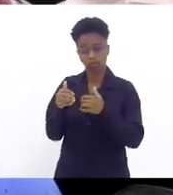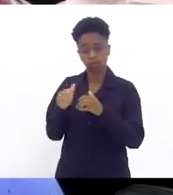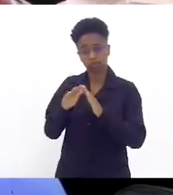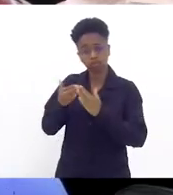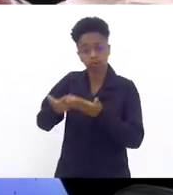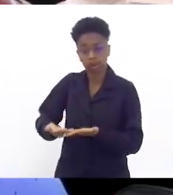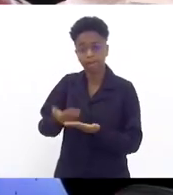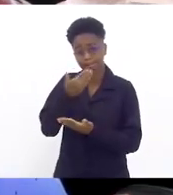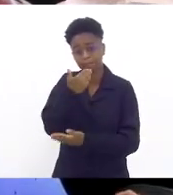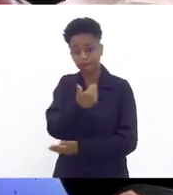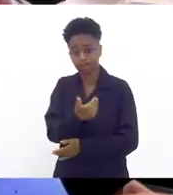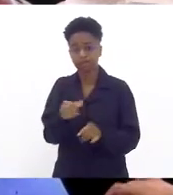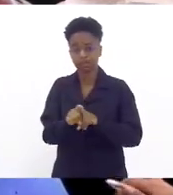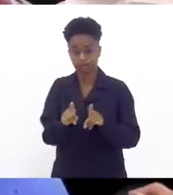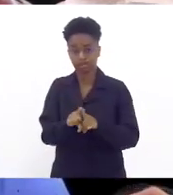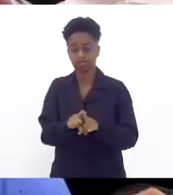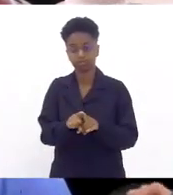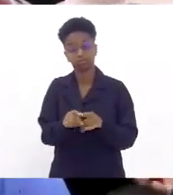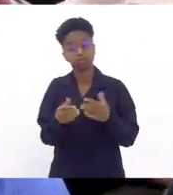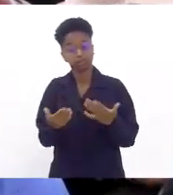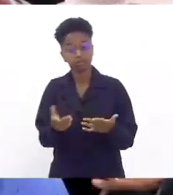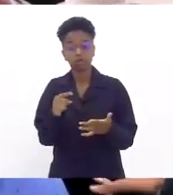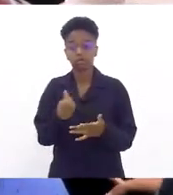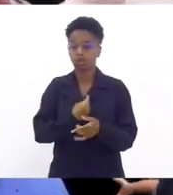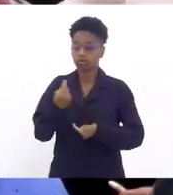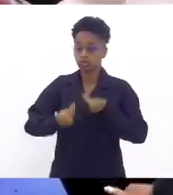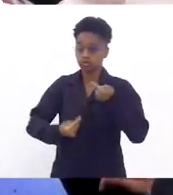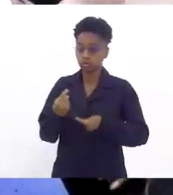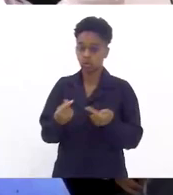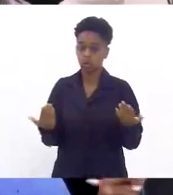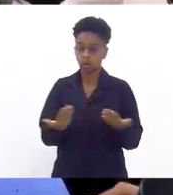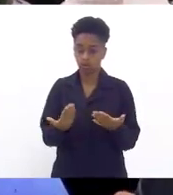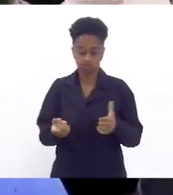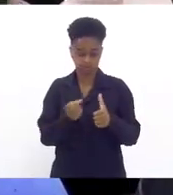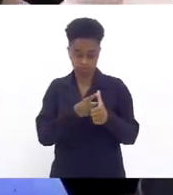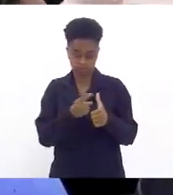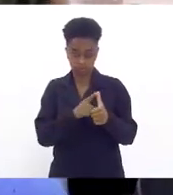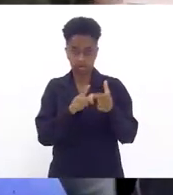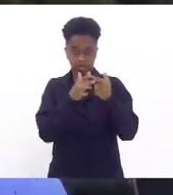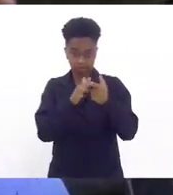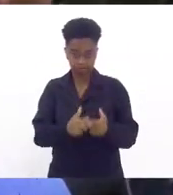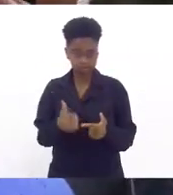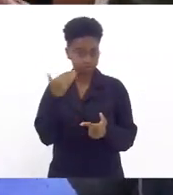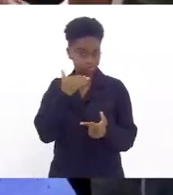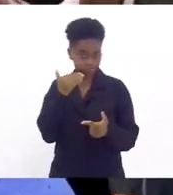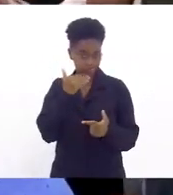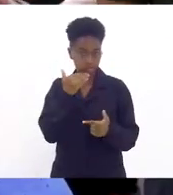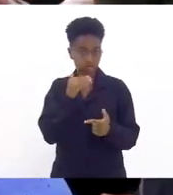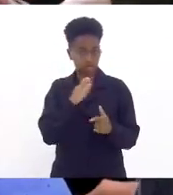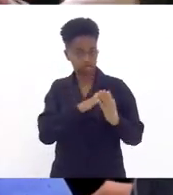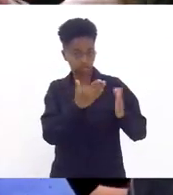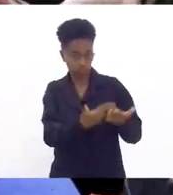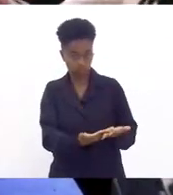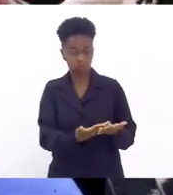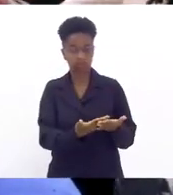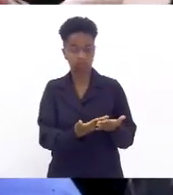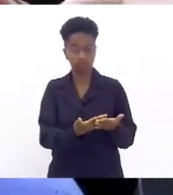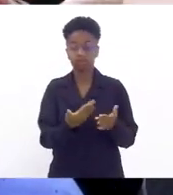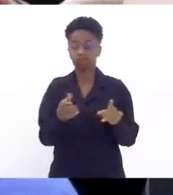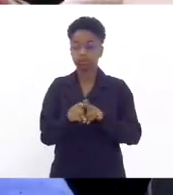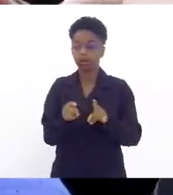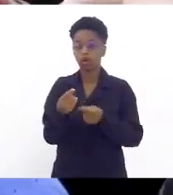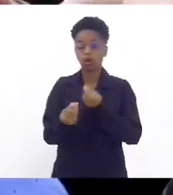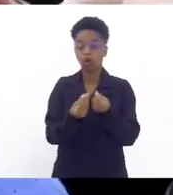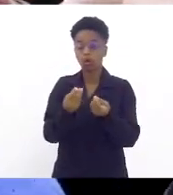bom então a gente vai debater aqui hoje primeiro a recuperação do espaço físico como isso dialoga